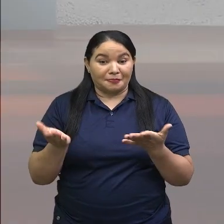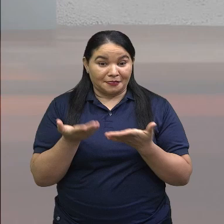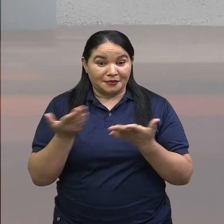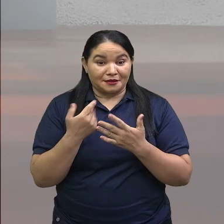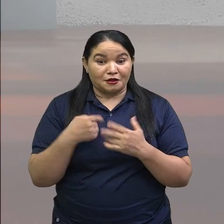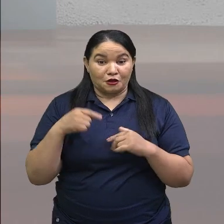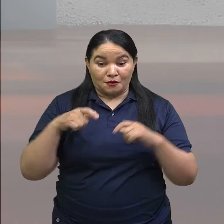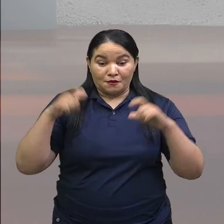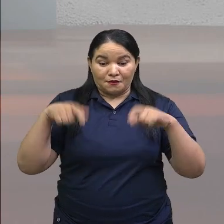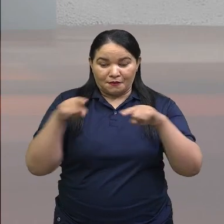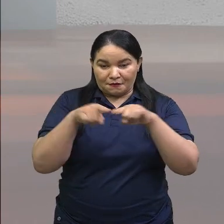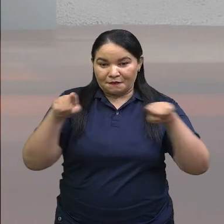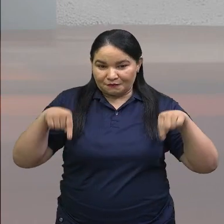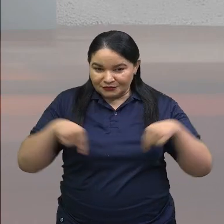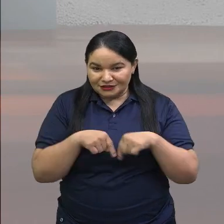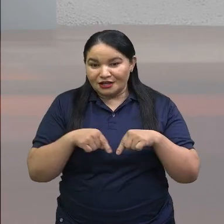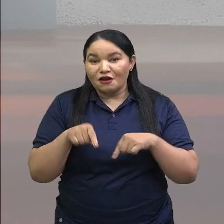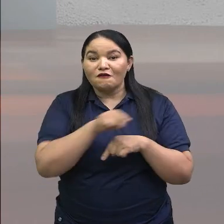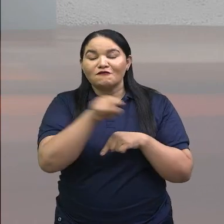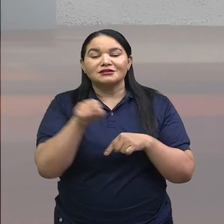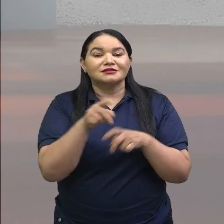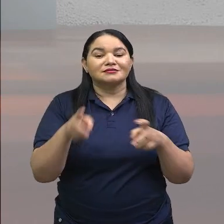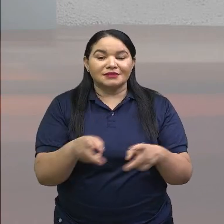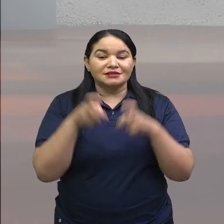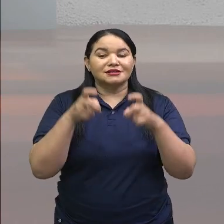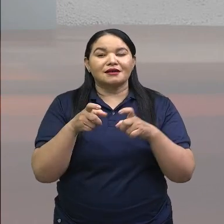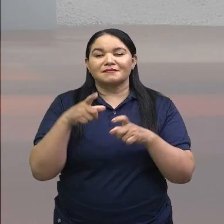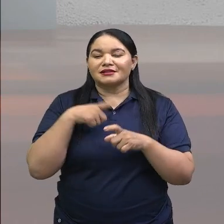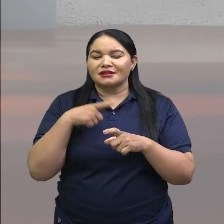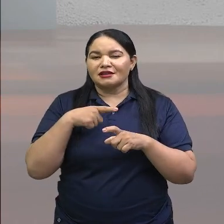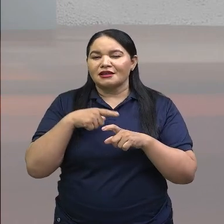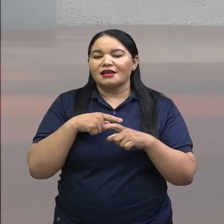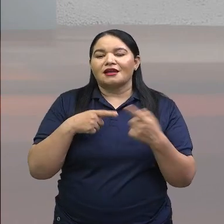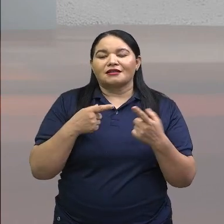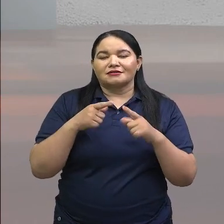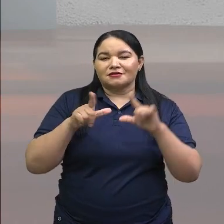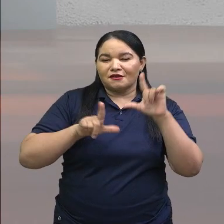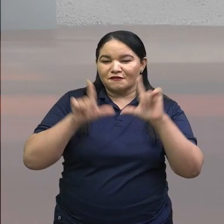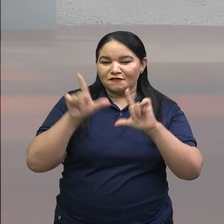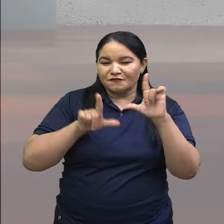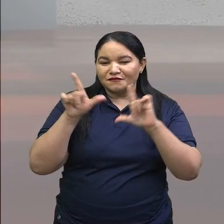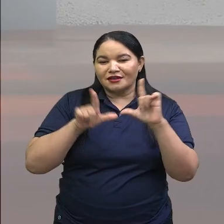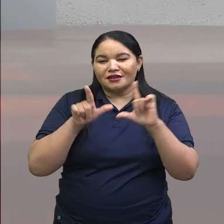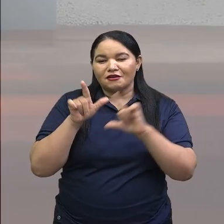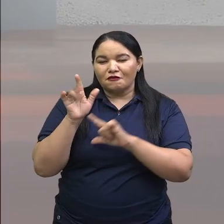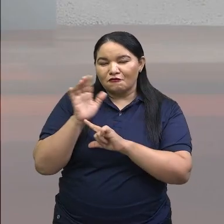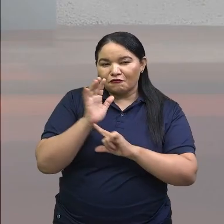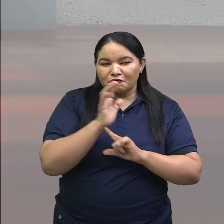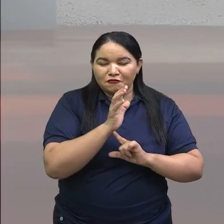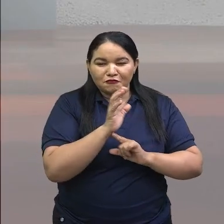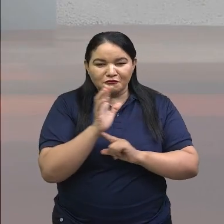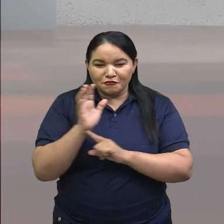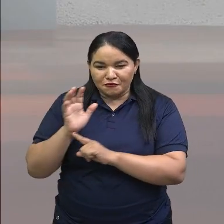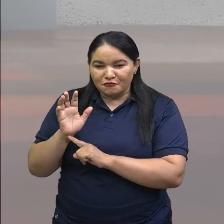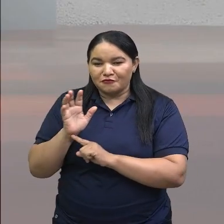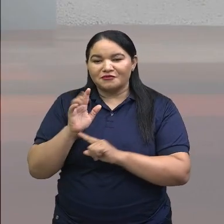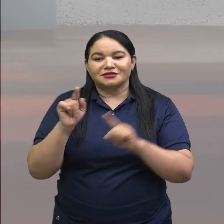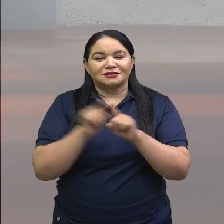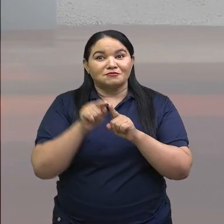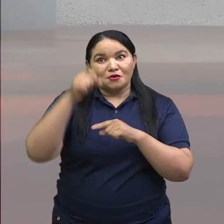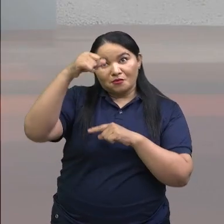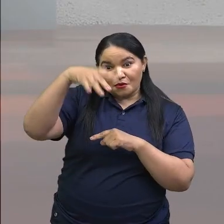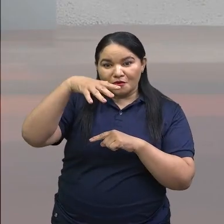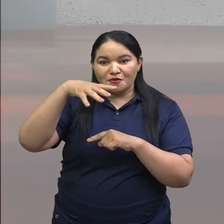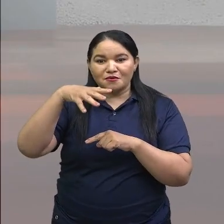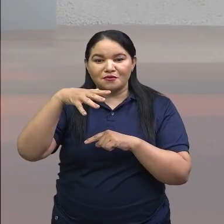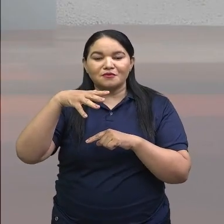uma sala e você percebe que existem aí TV, ventilador, temos